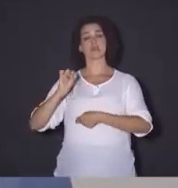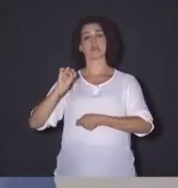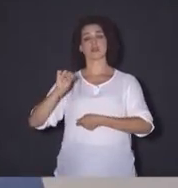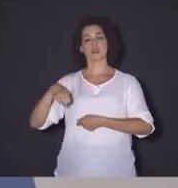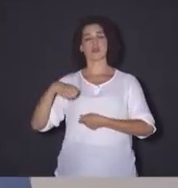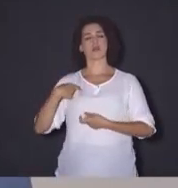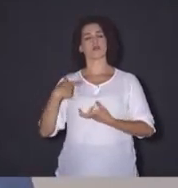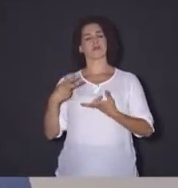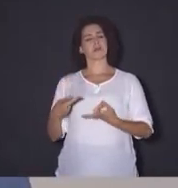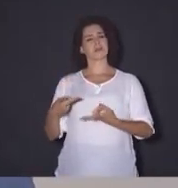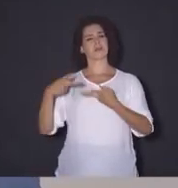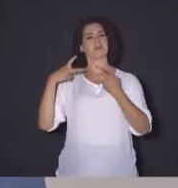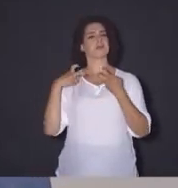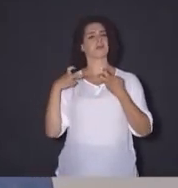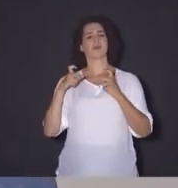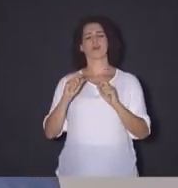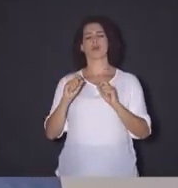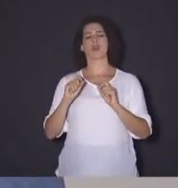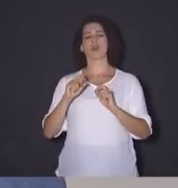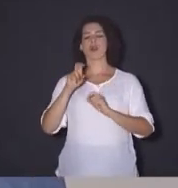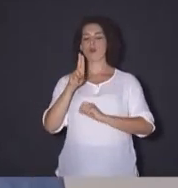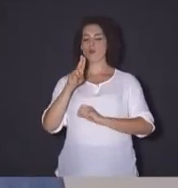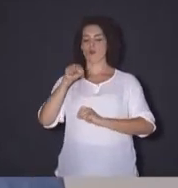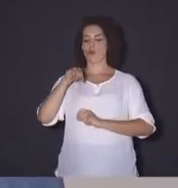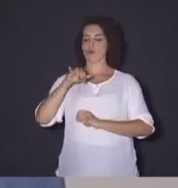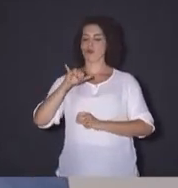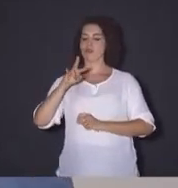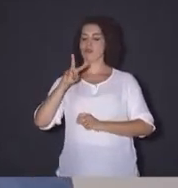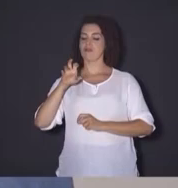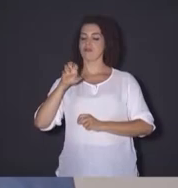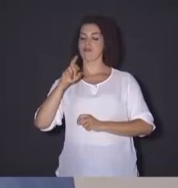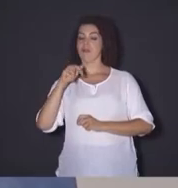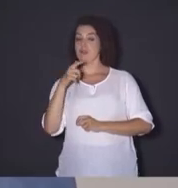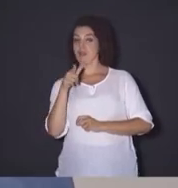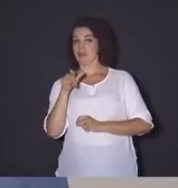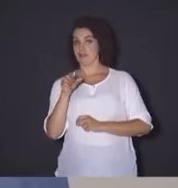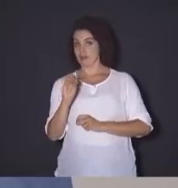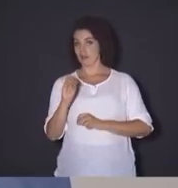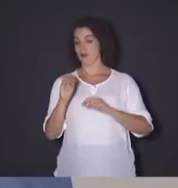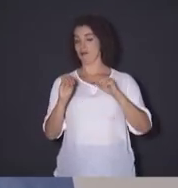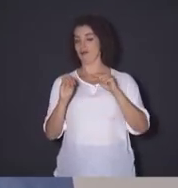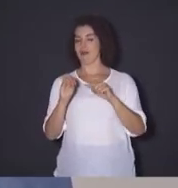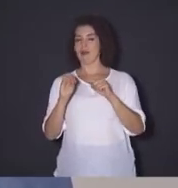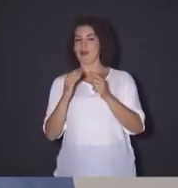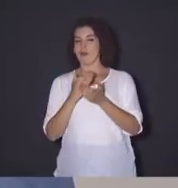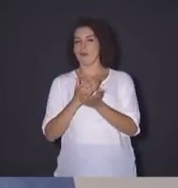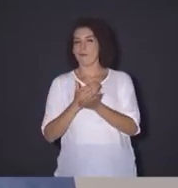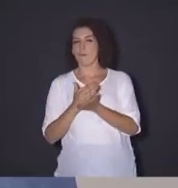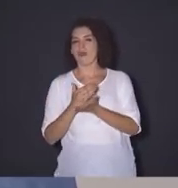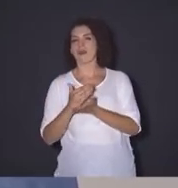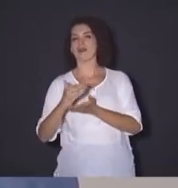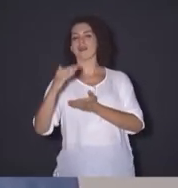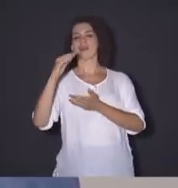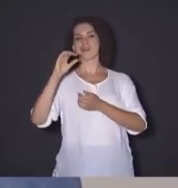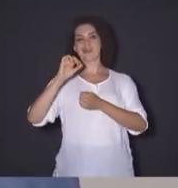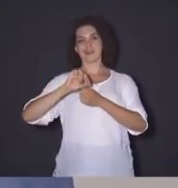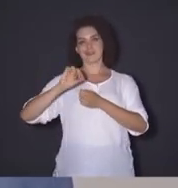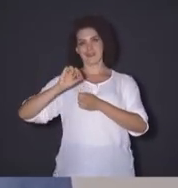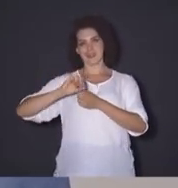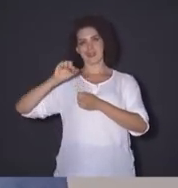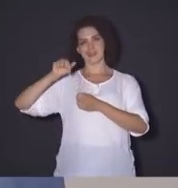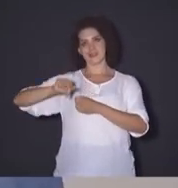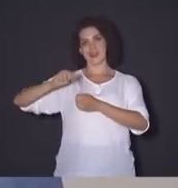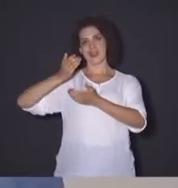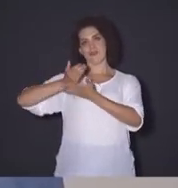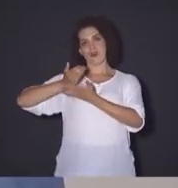iniciativa como a universidade de verão como como uma pluma primeira sinalização nessa direção não é mas é é